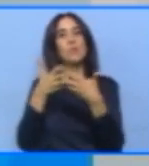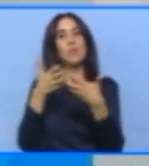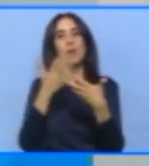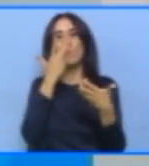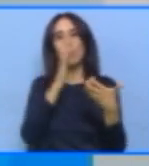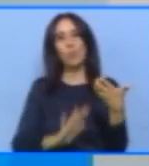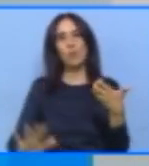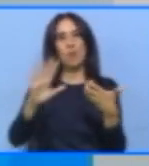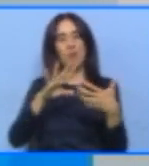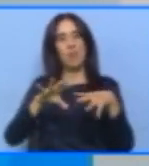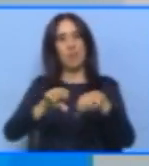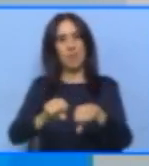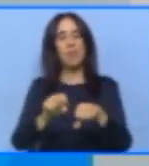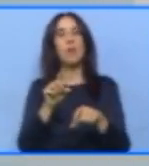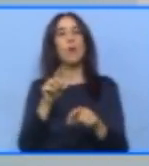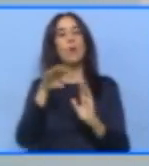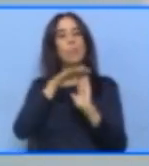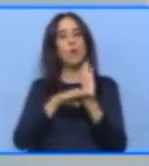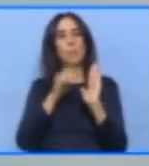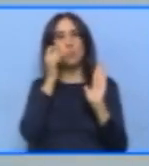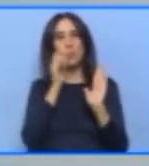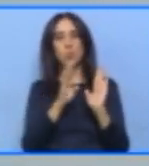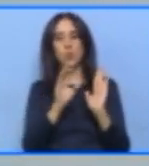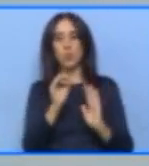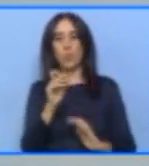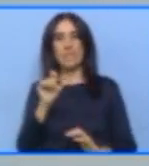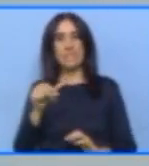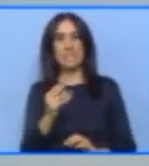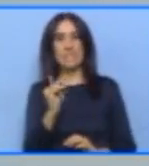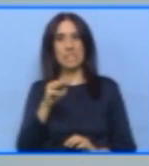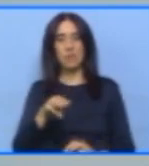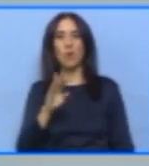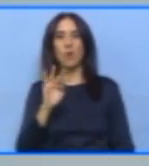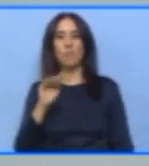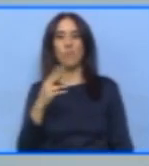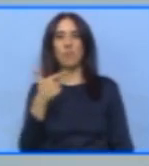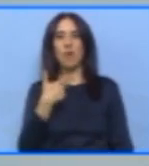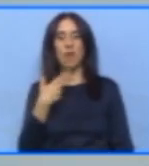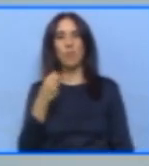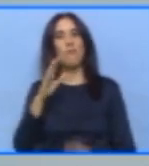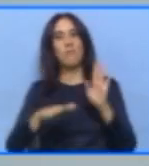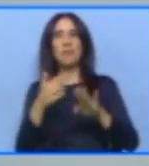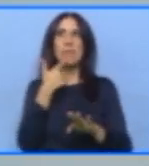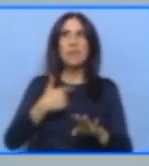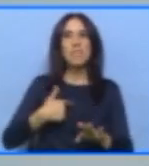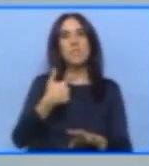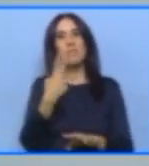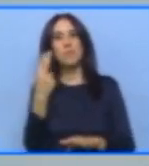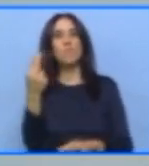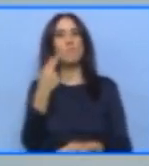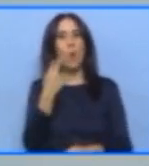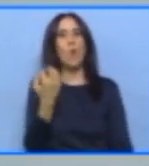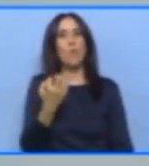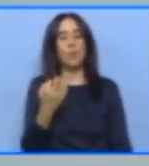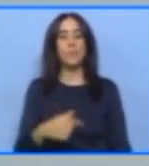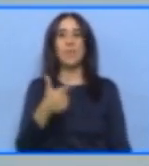no programa do Joaquim Furtado, e por isso agora de vez em quando as pessoas me dizem que me viram na televisão.